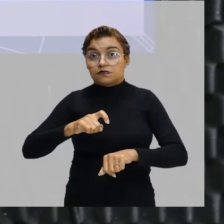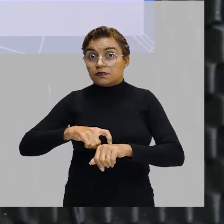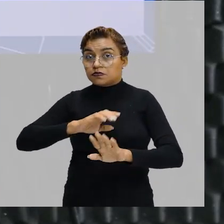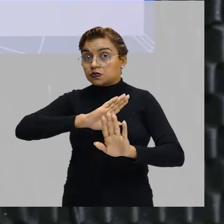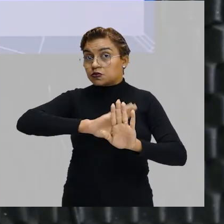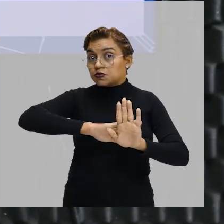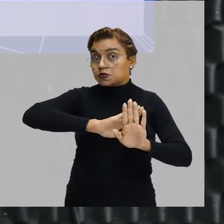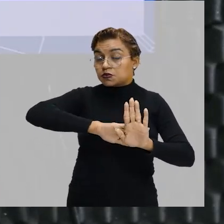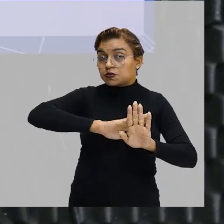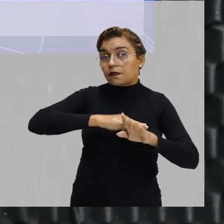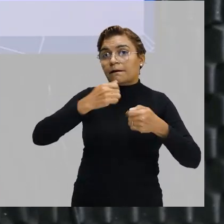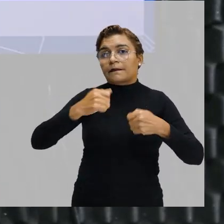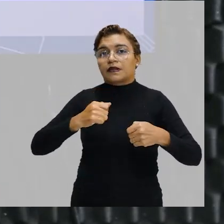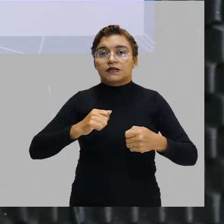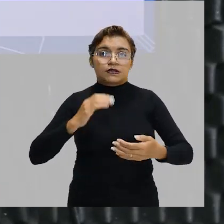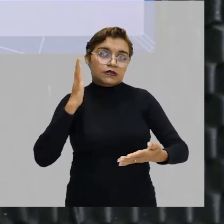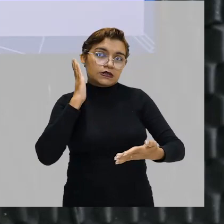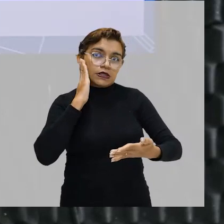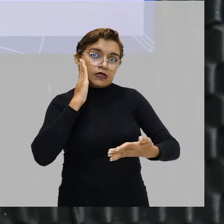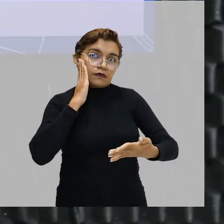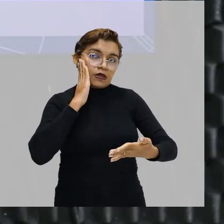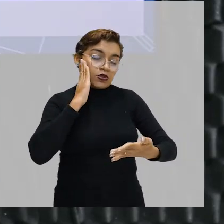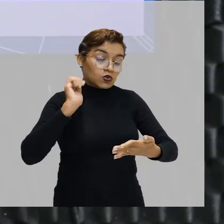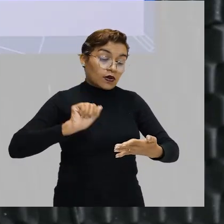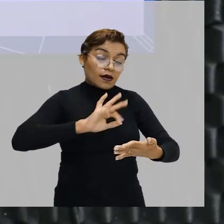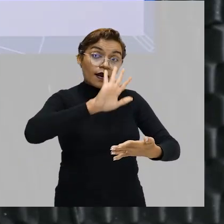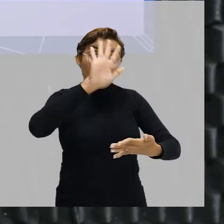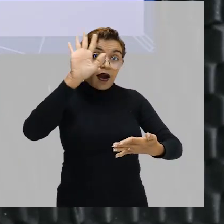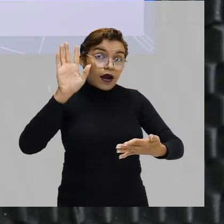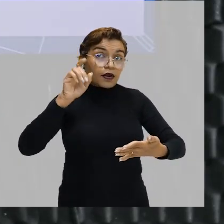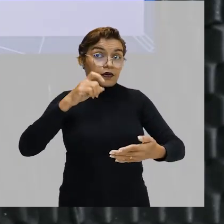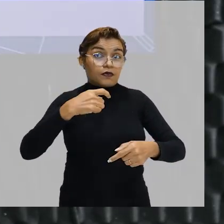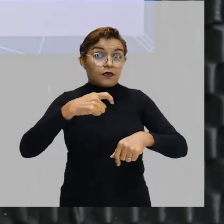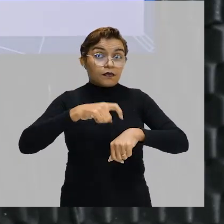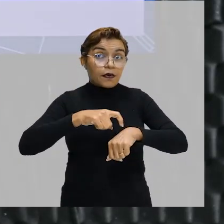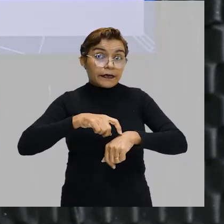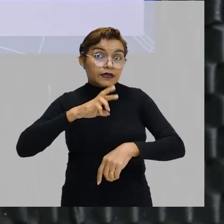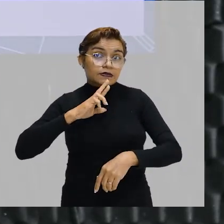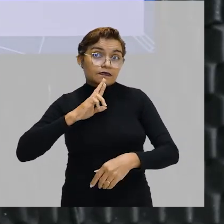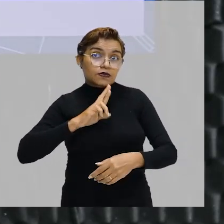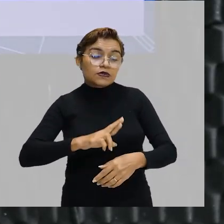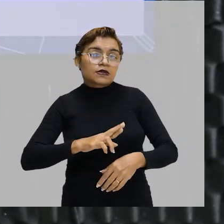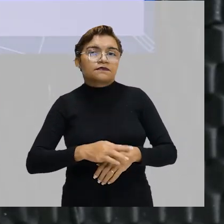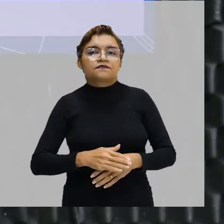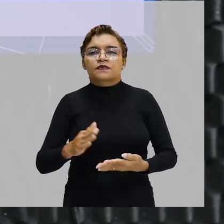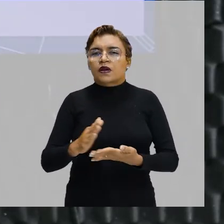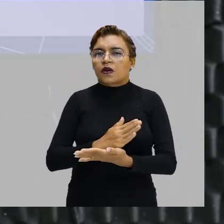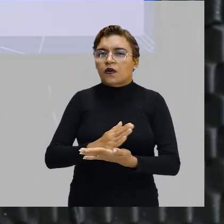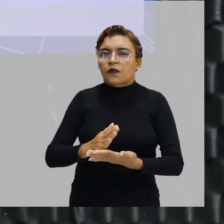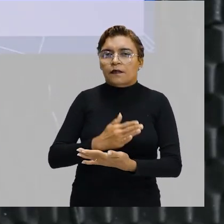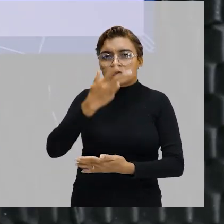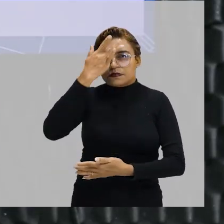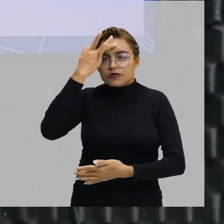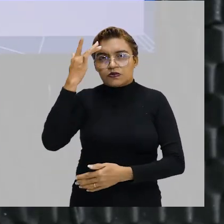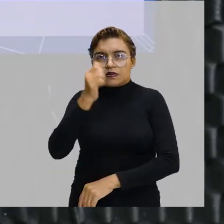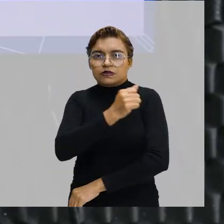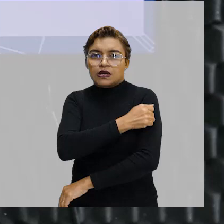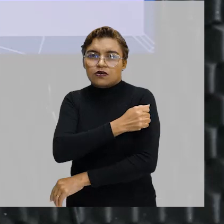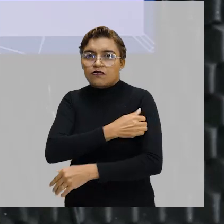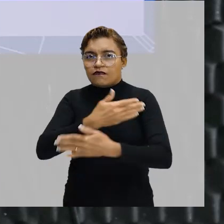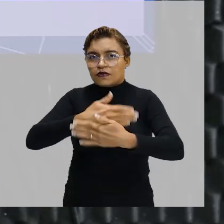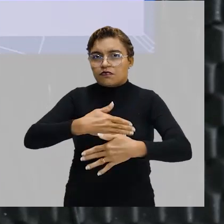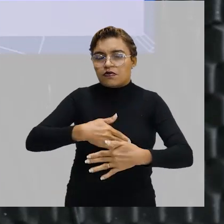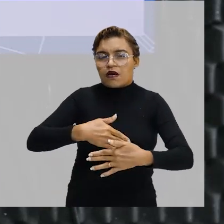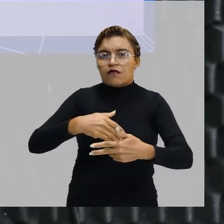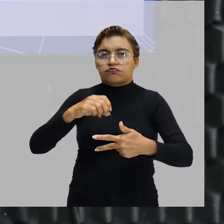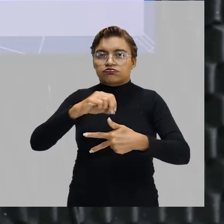uma boa interpretação, tá bom? Na hora da resposta. Muitos candidatos são eliminados em vestibulares, em